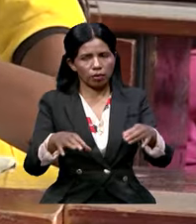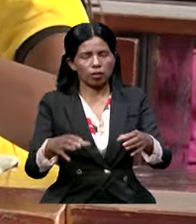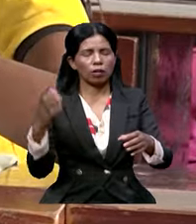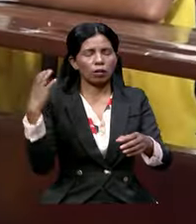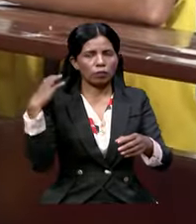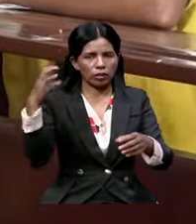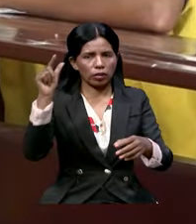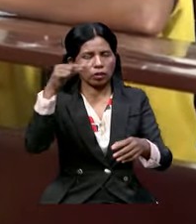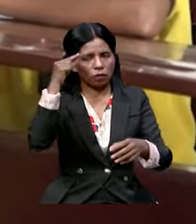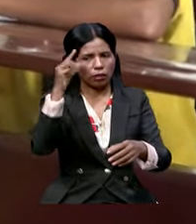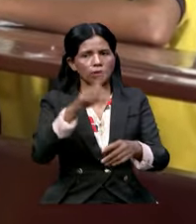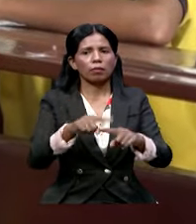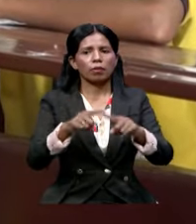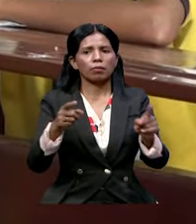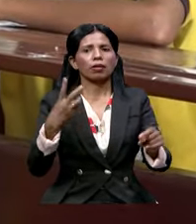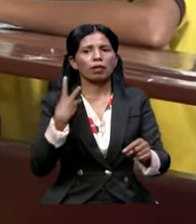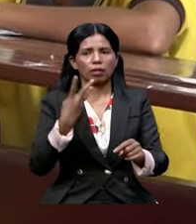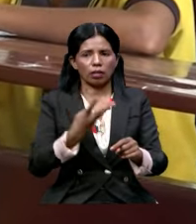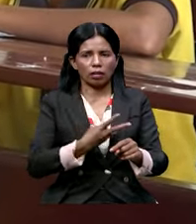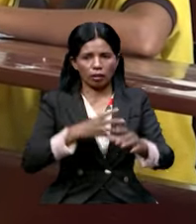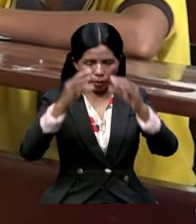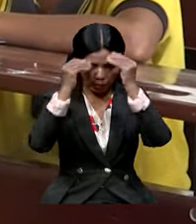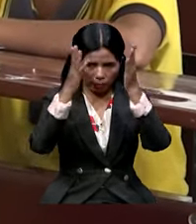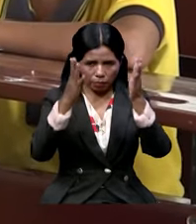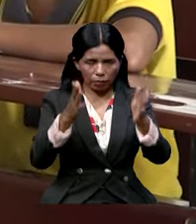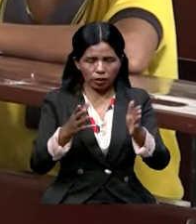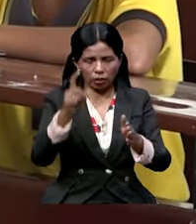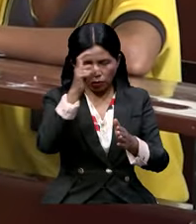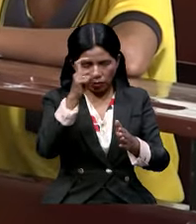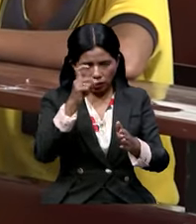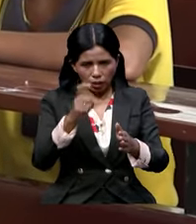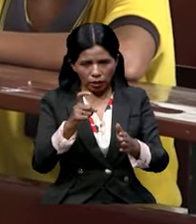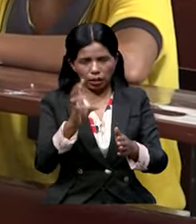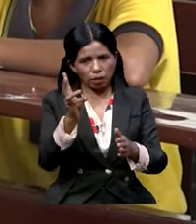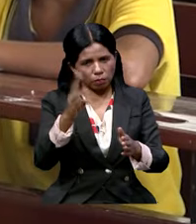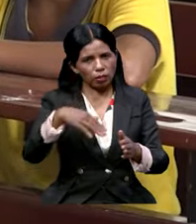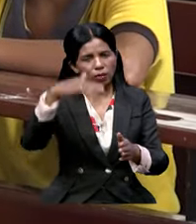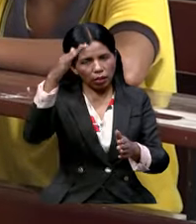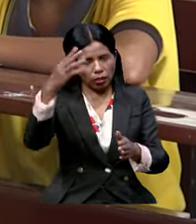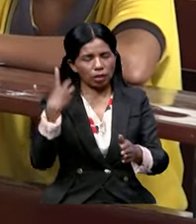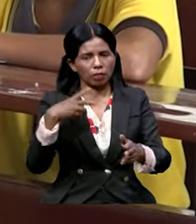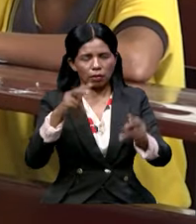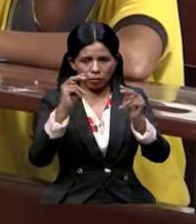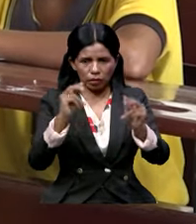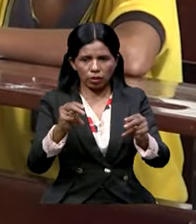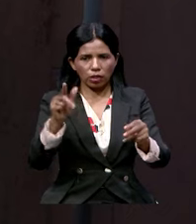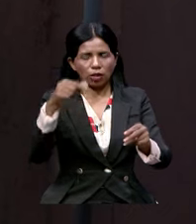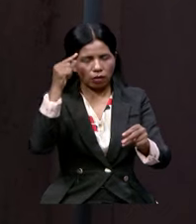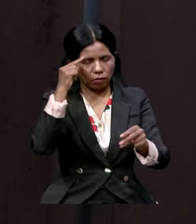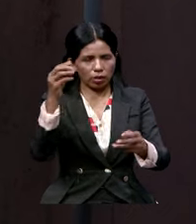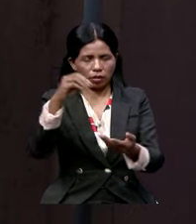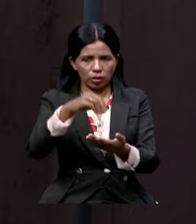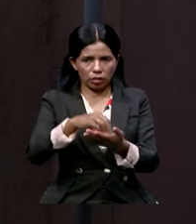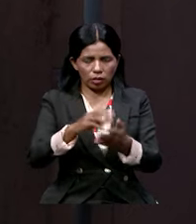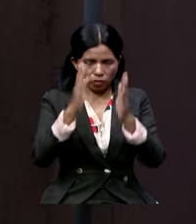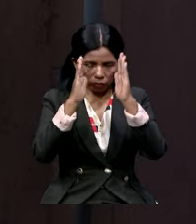do governo nia mai beba ami professores neve macaho idade avançada ami precisa governo atau atenção